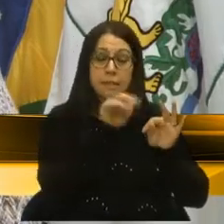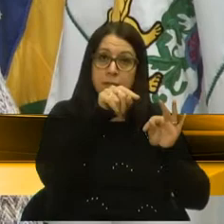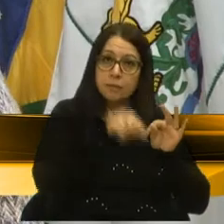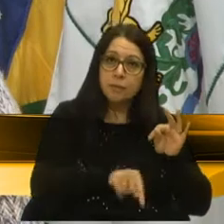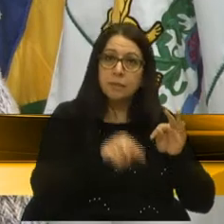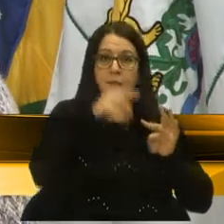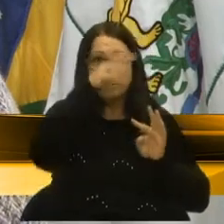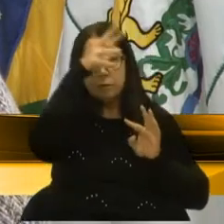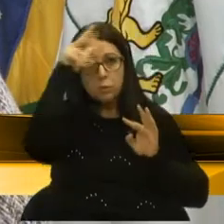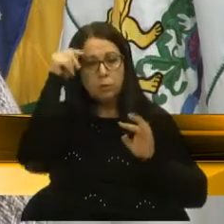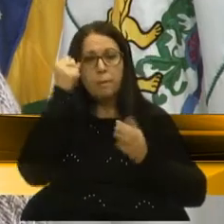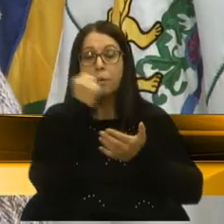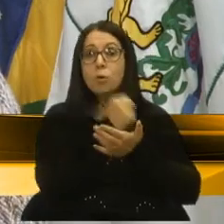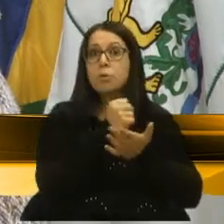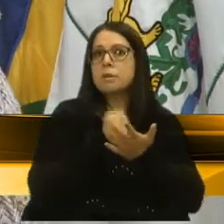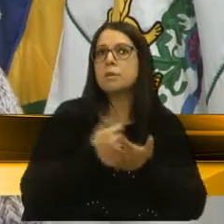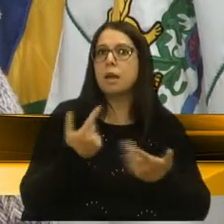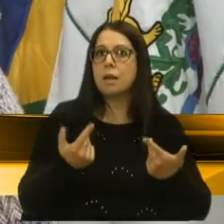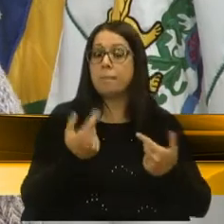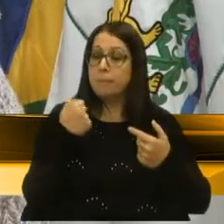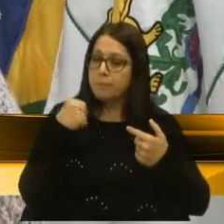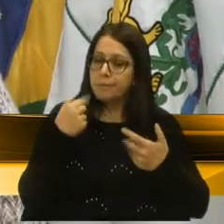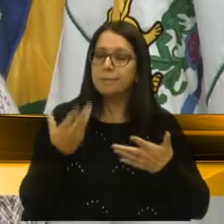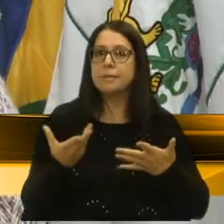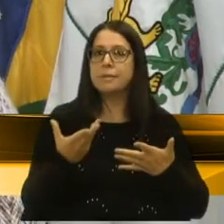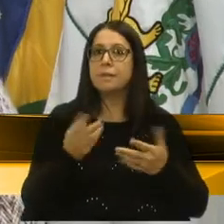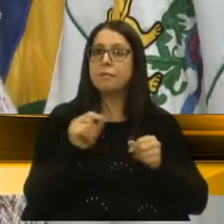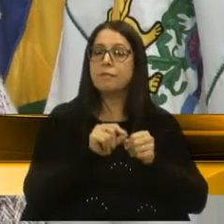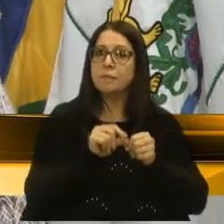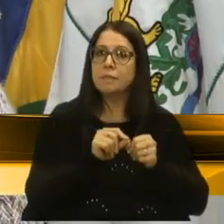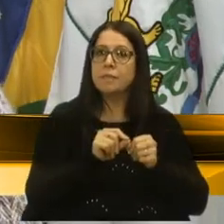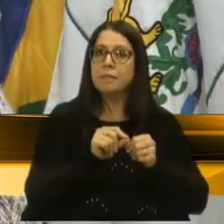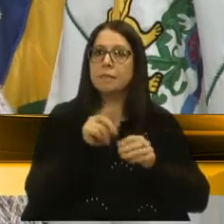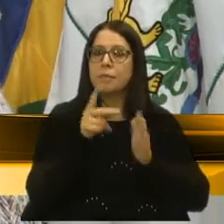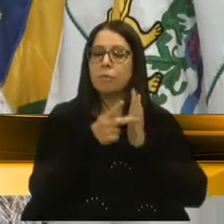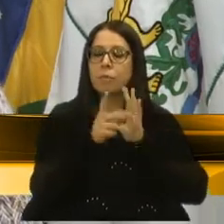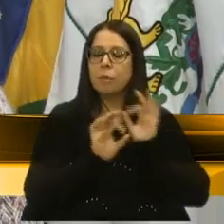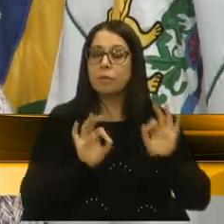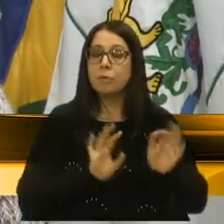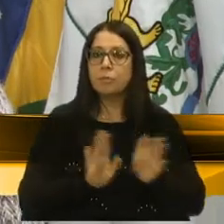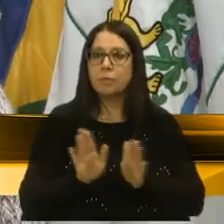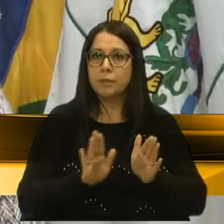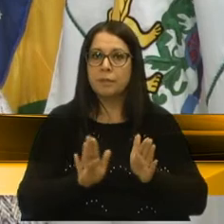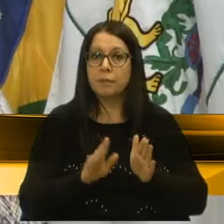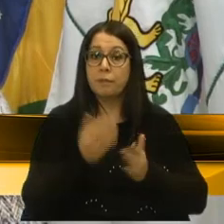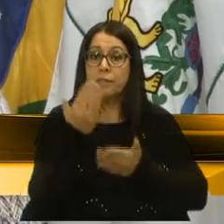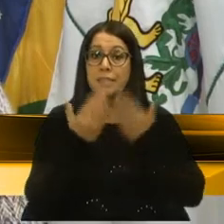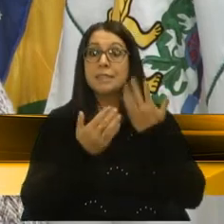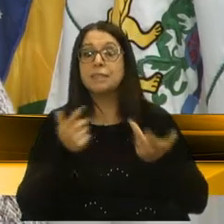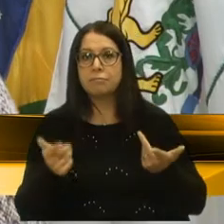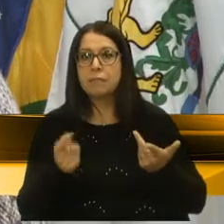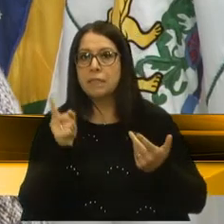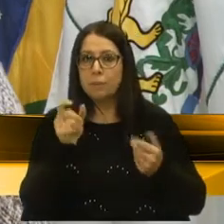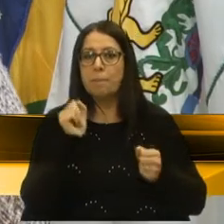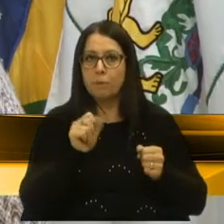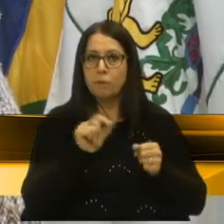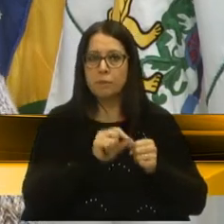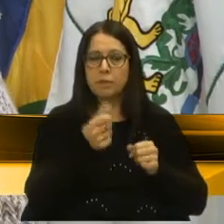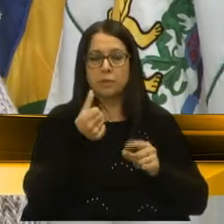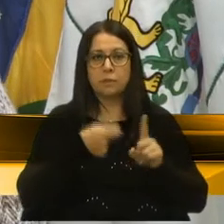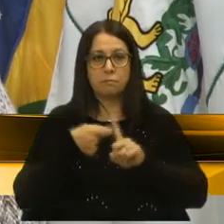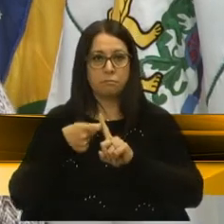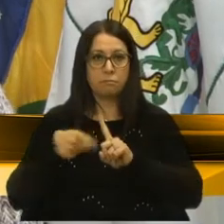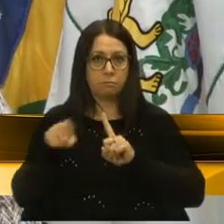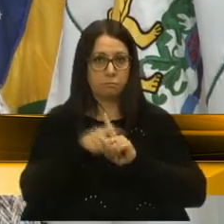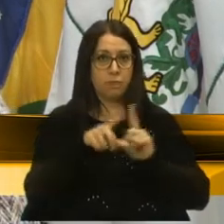pode contratar, mas a gente precisa fazer o plano de mobilidade para fazer a licitação. Isso dá para fazer em 6 meses,